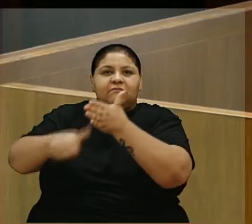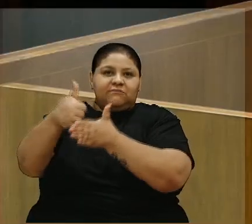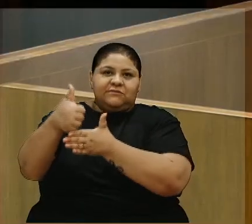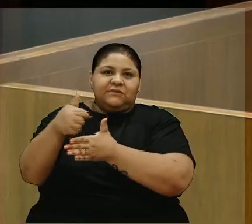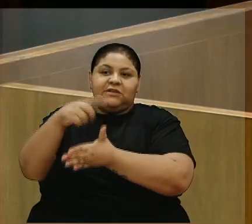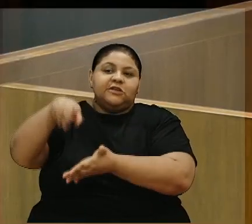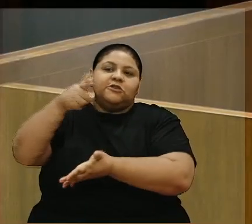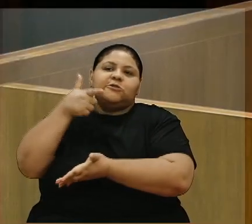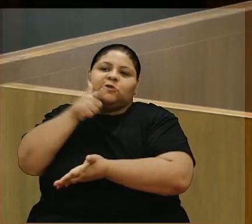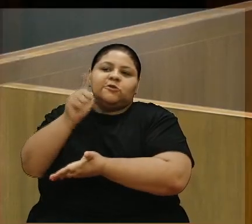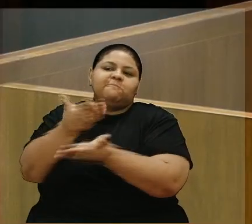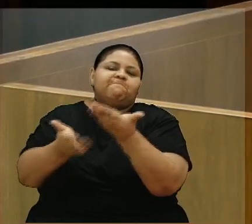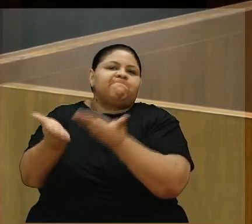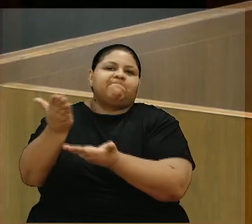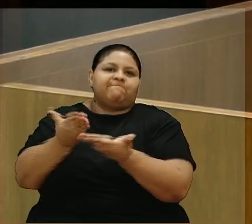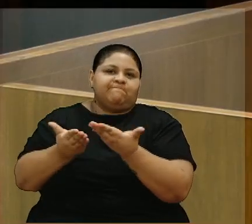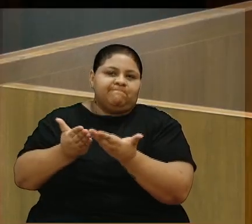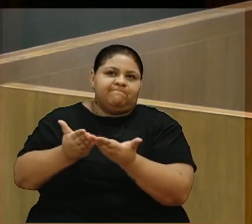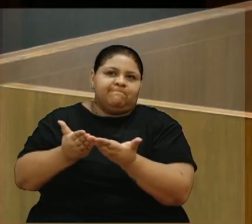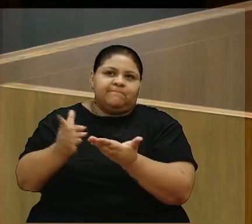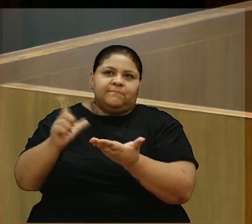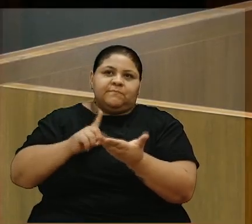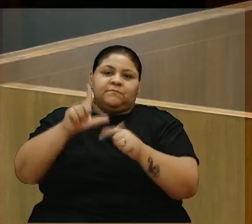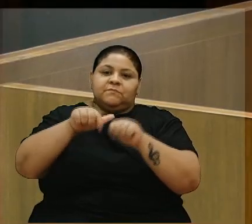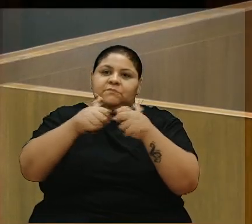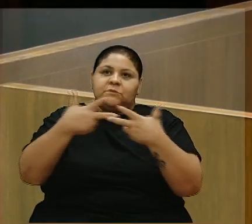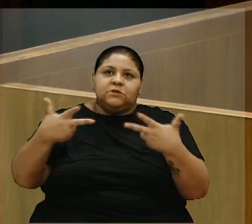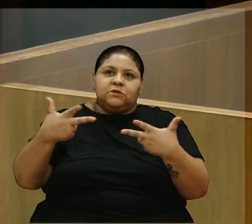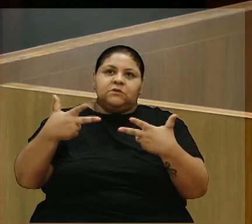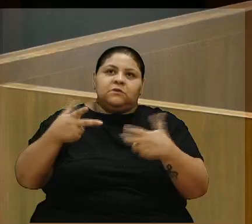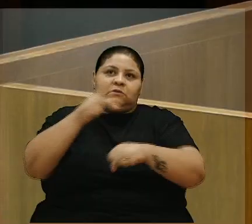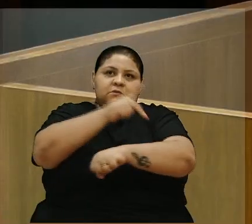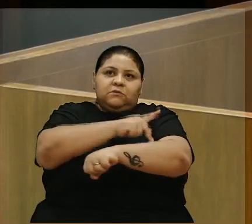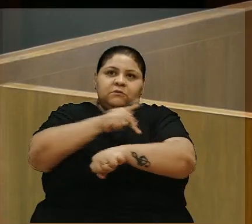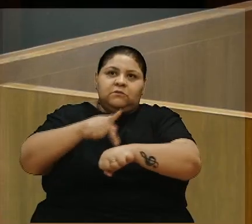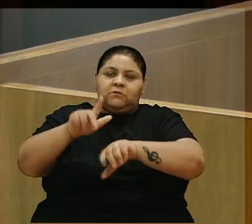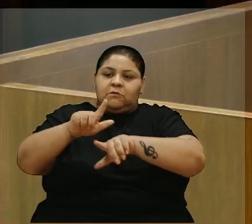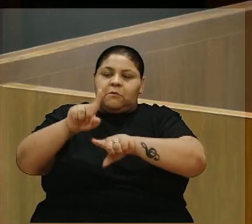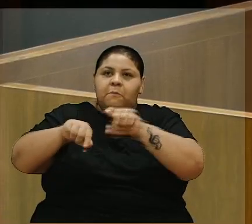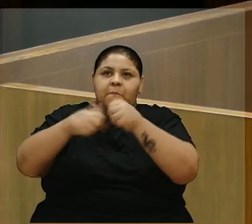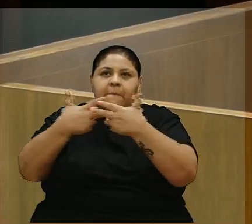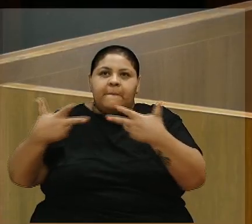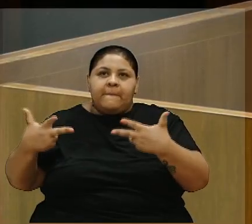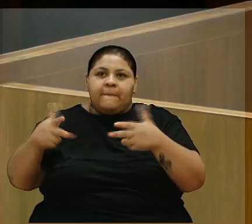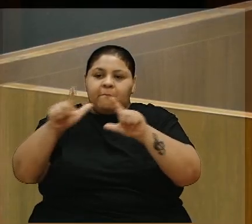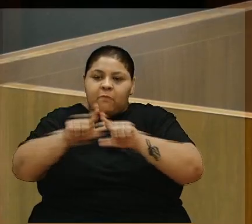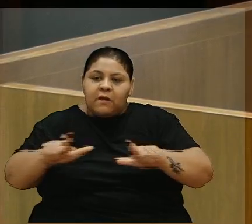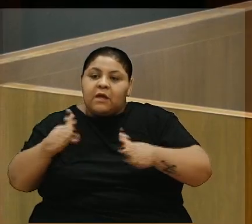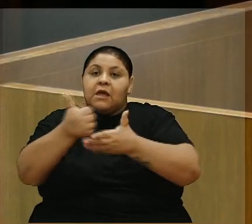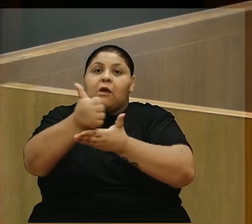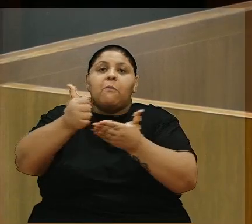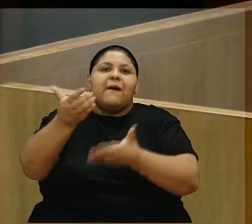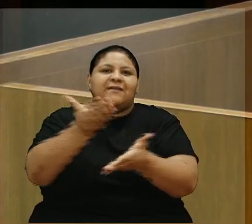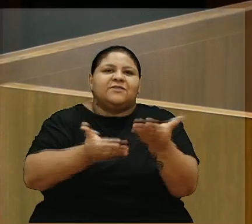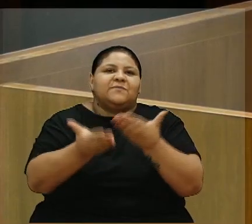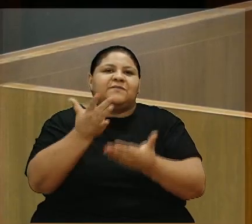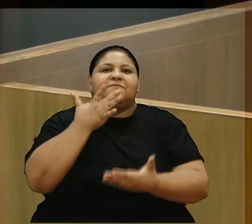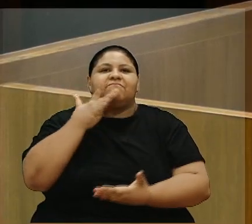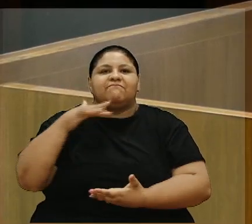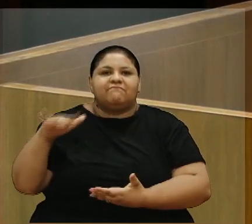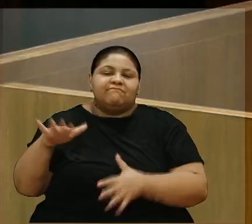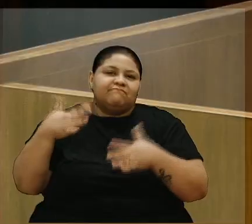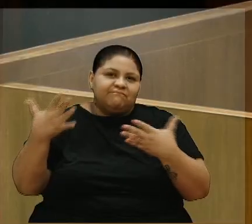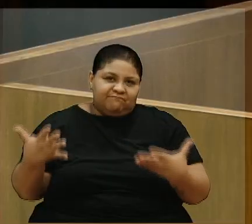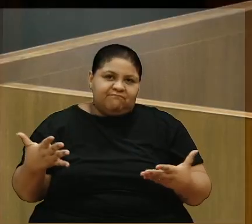não consegue atender se a gente não tem material pedagógico, material de limpeza, que é o básico para atender as nossas crianças.